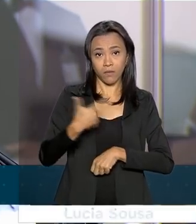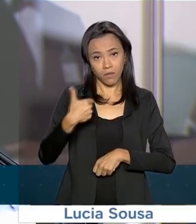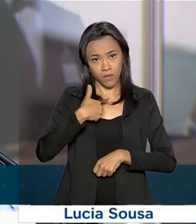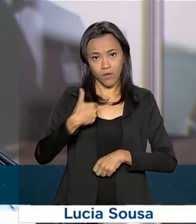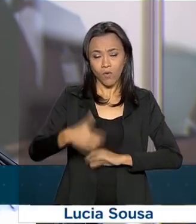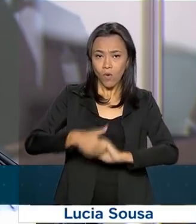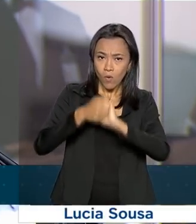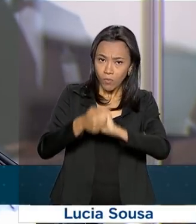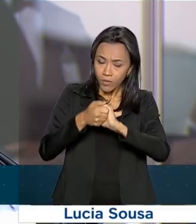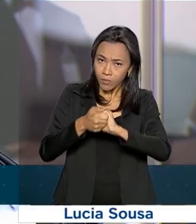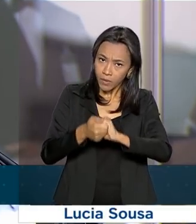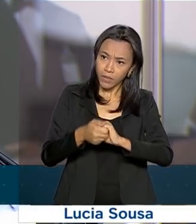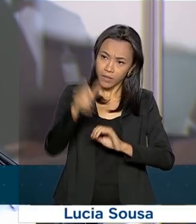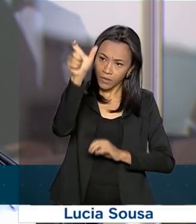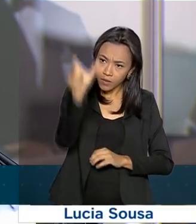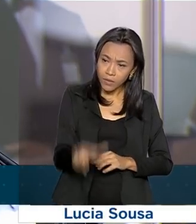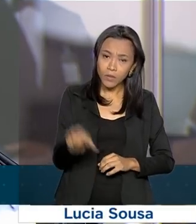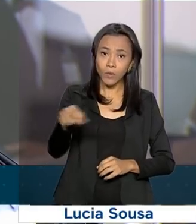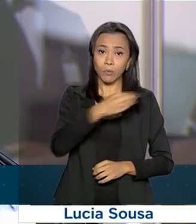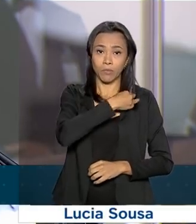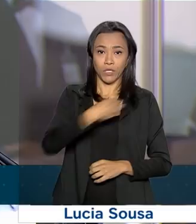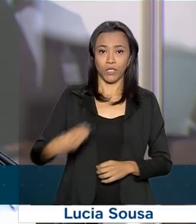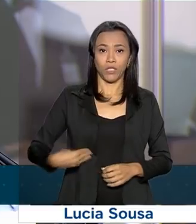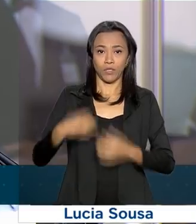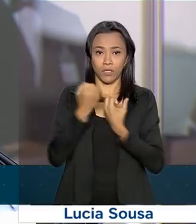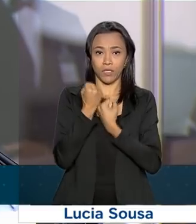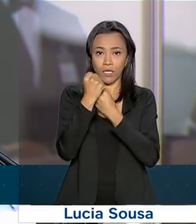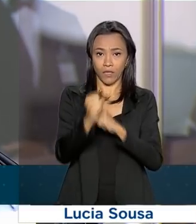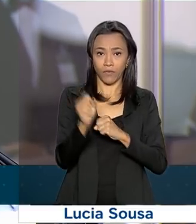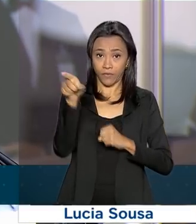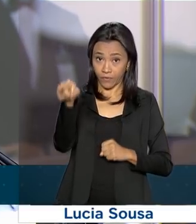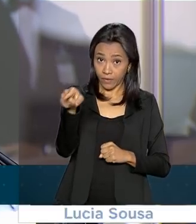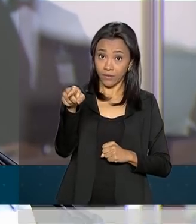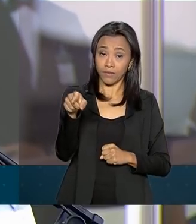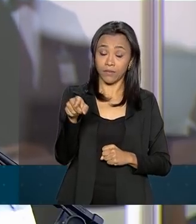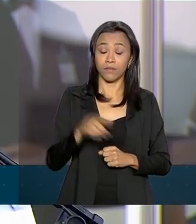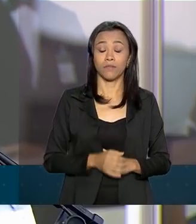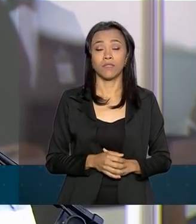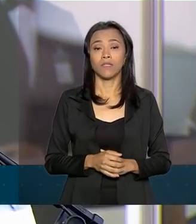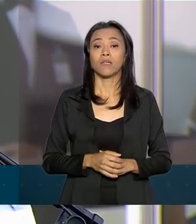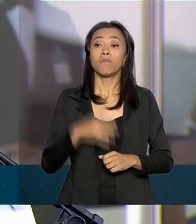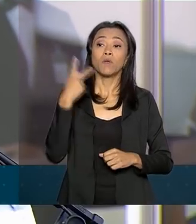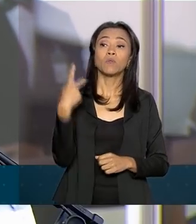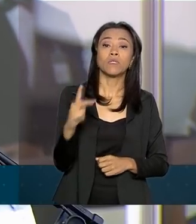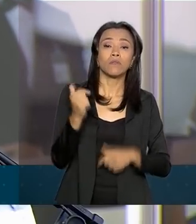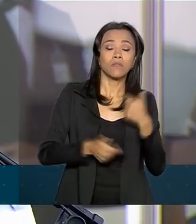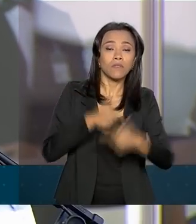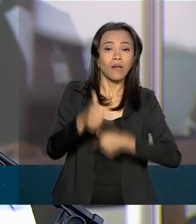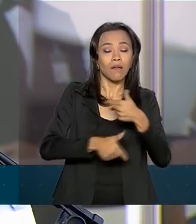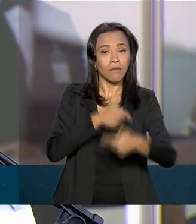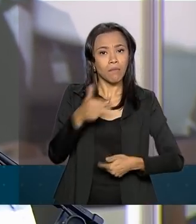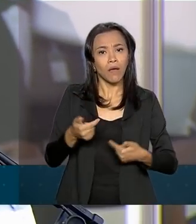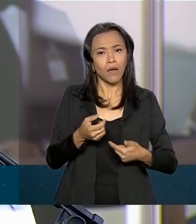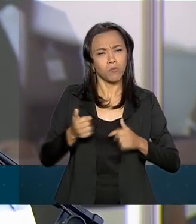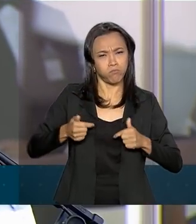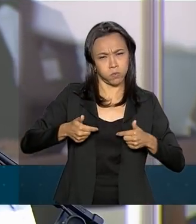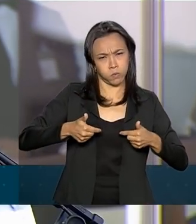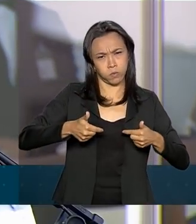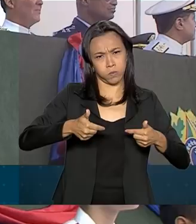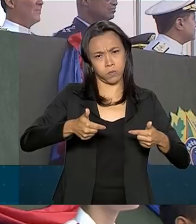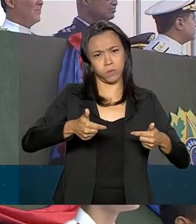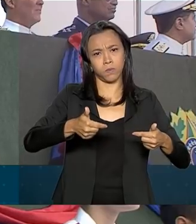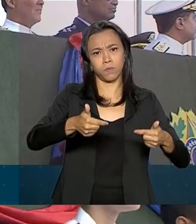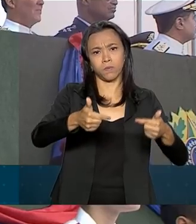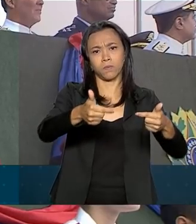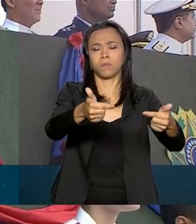cumprimento o senhor ministro da Defesa, na pessoa do senhor comandante do Exército, pelo trabalho bastante avançado da